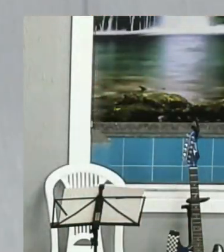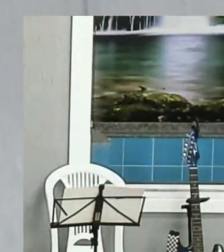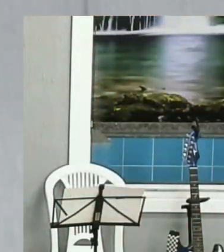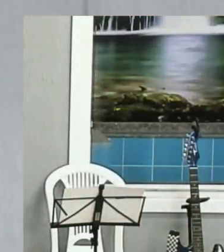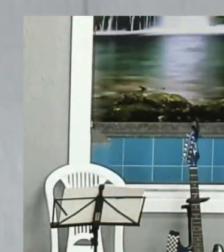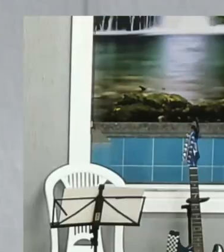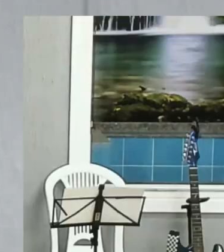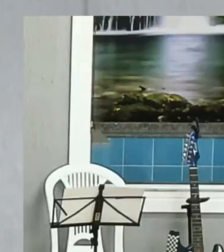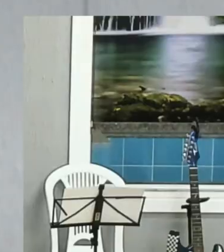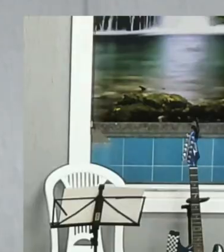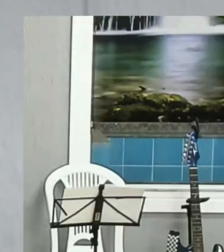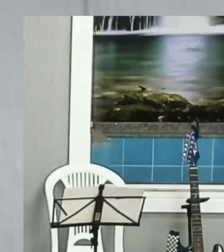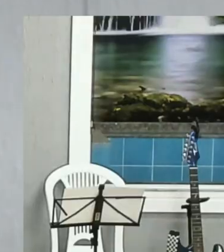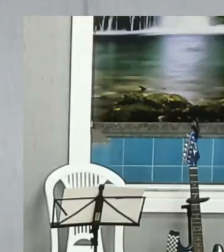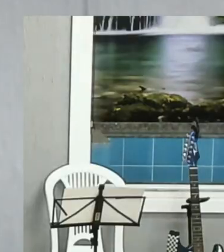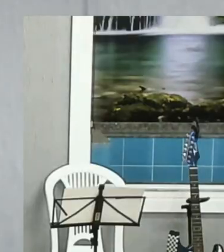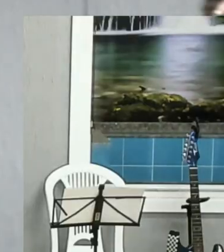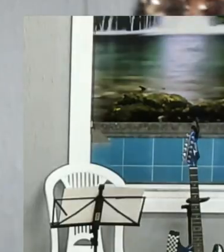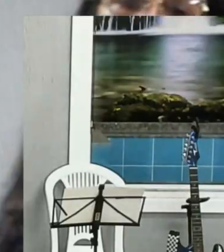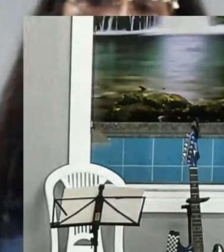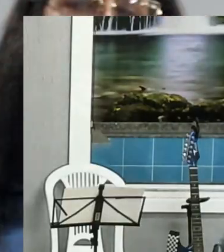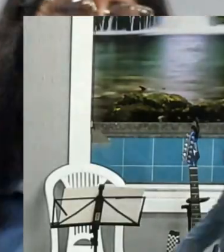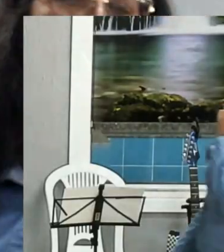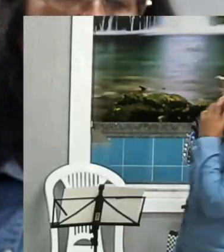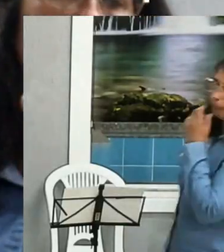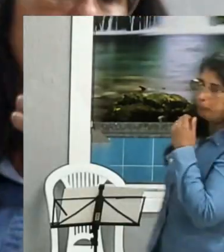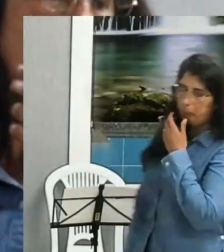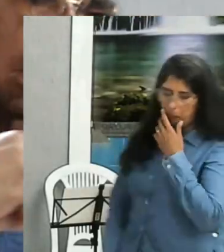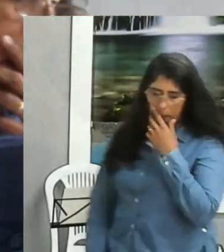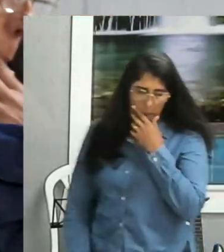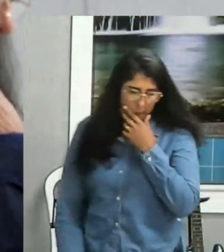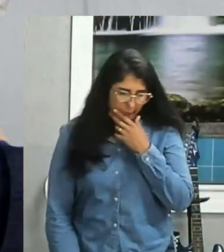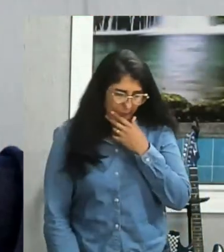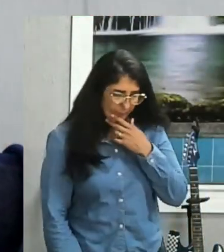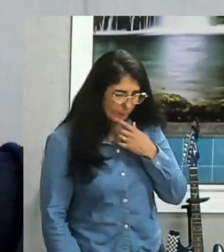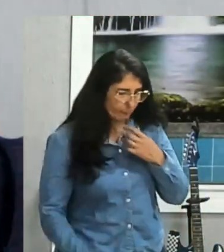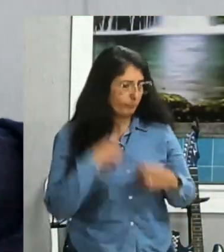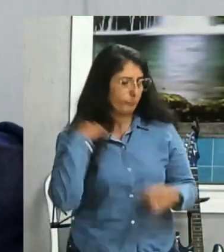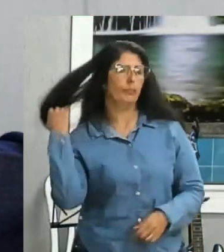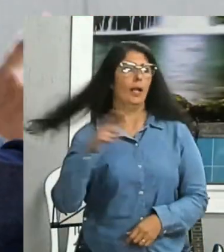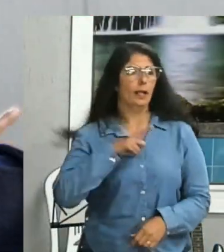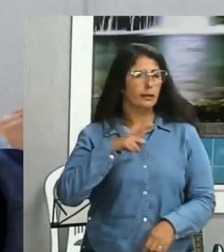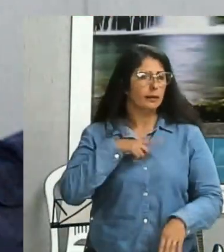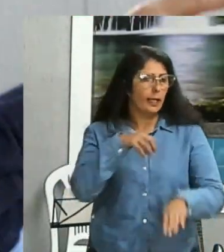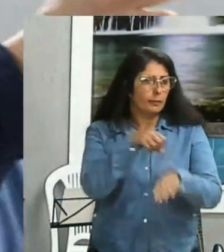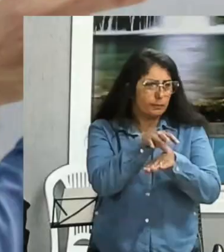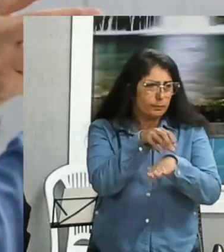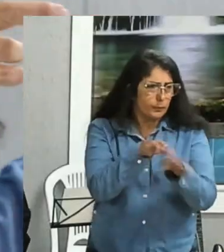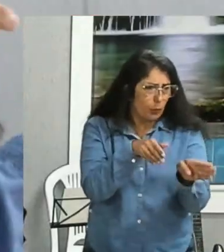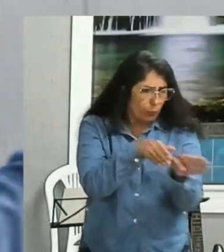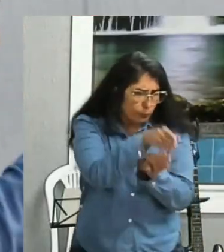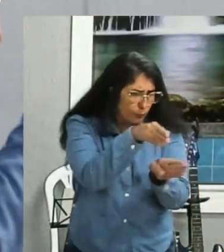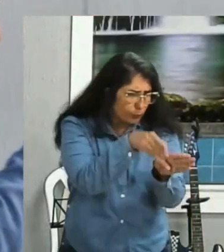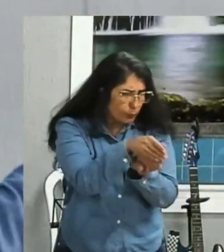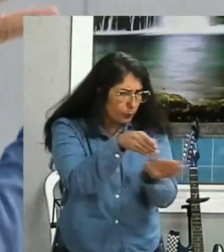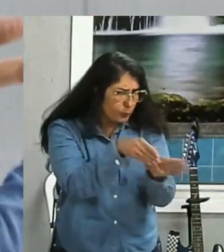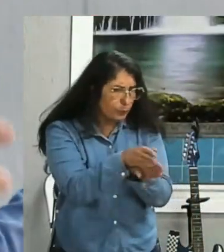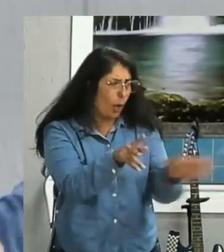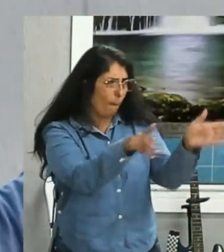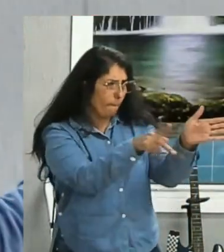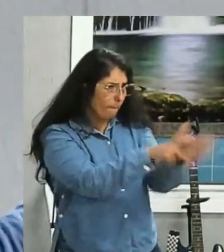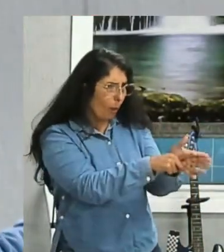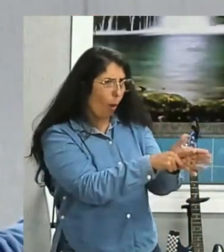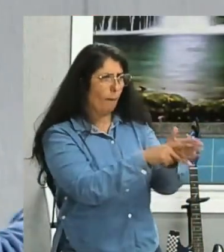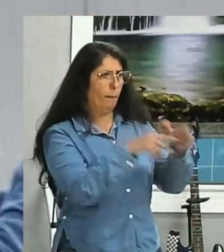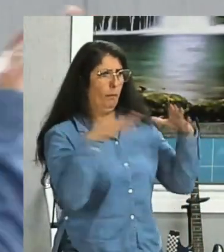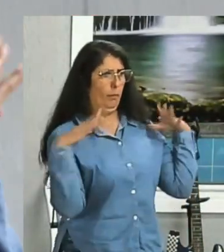ali. Há uma repreensão aos anjos da igreja e à própria igreja, entende? Como assim? Deus repreendendo